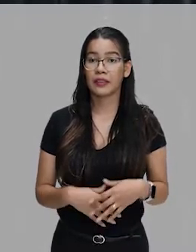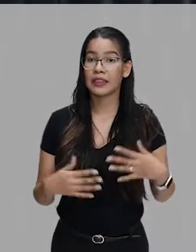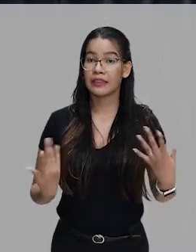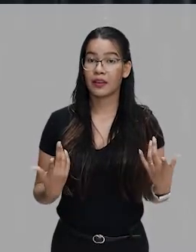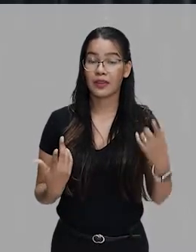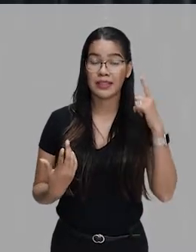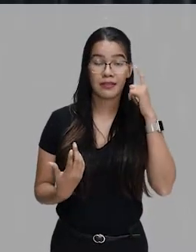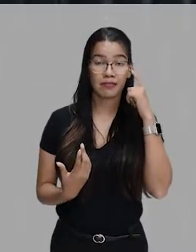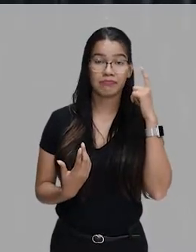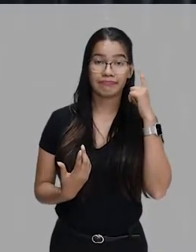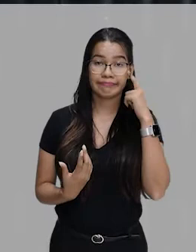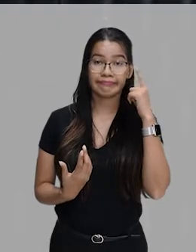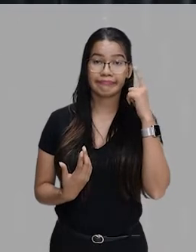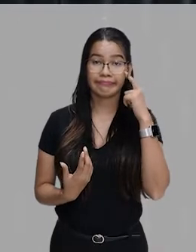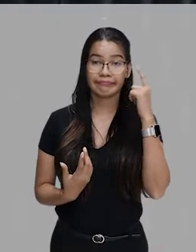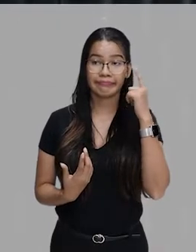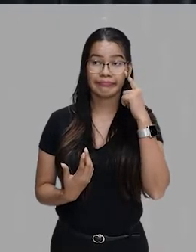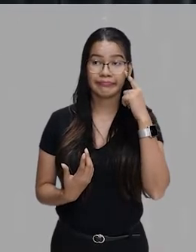As ideias são